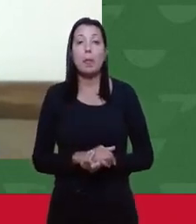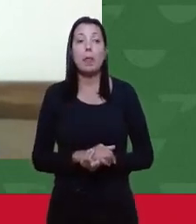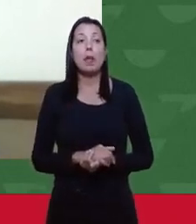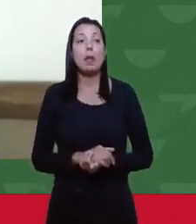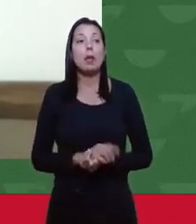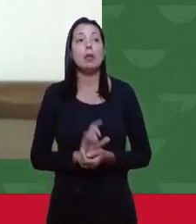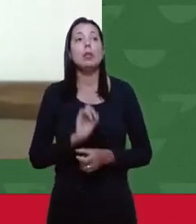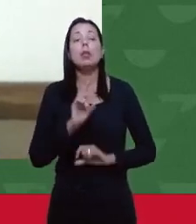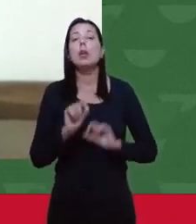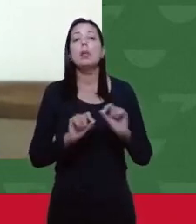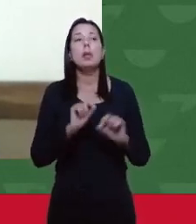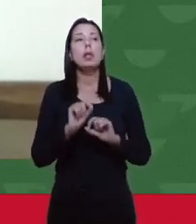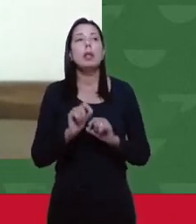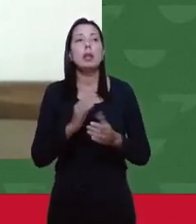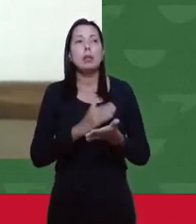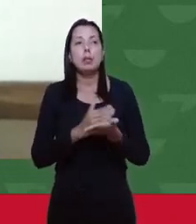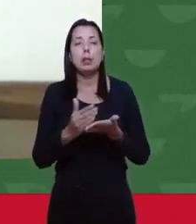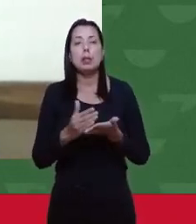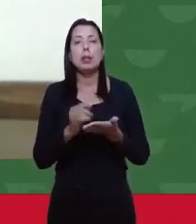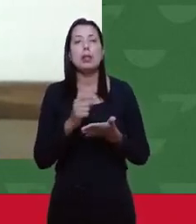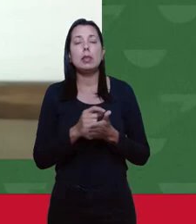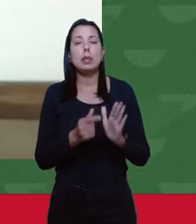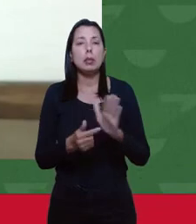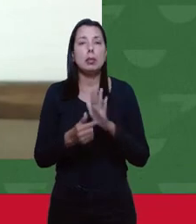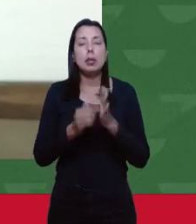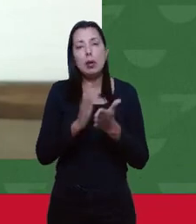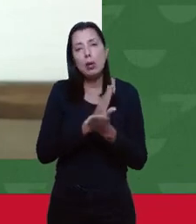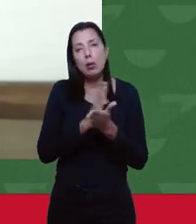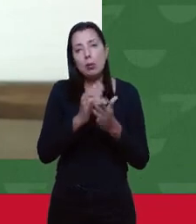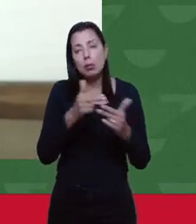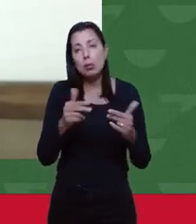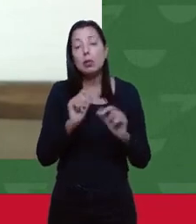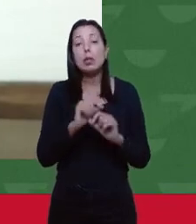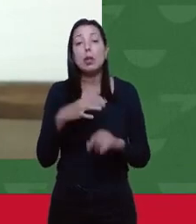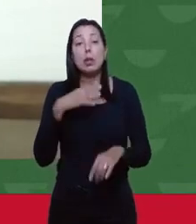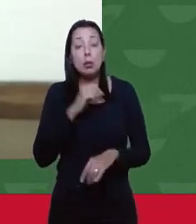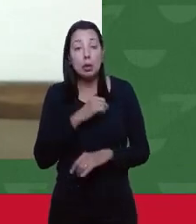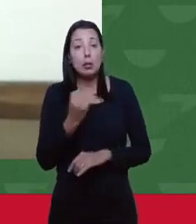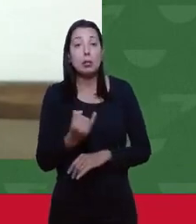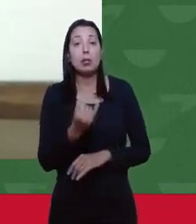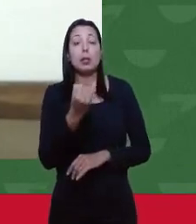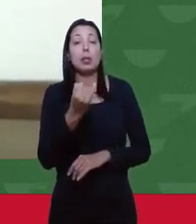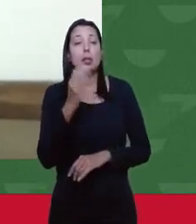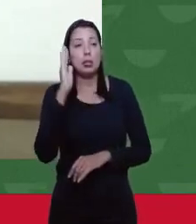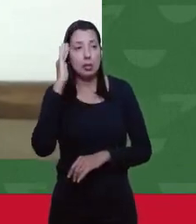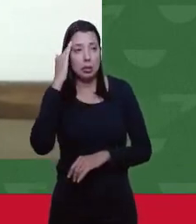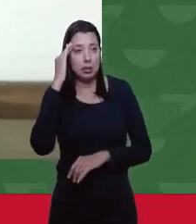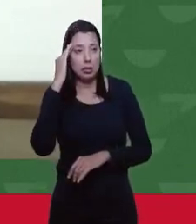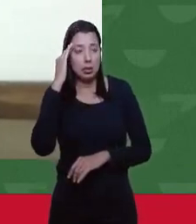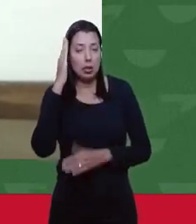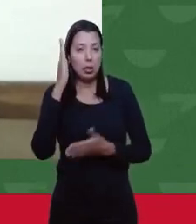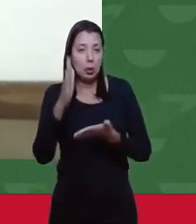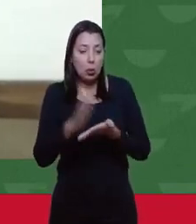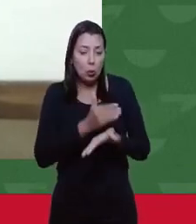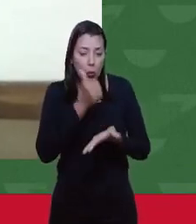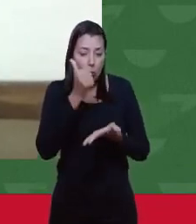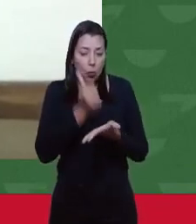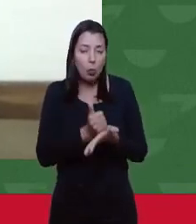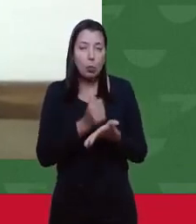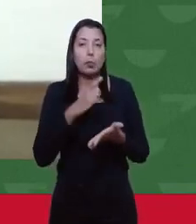Só para começar assim, a colocar algumas questões, Bongás, eu acho que assim, é importante a gente entender que com o golpe